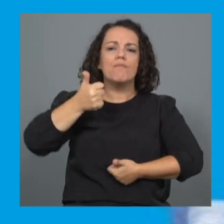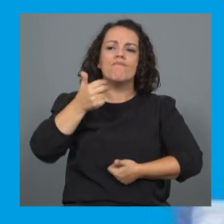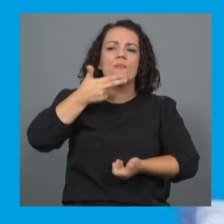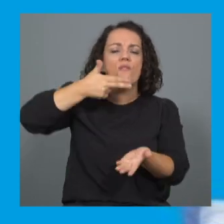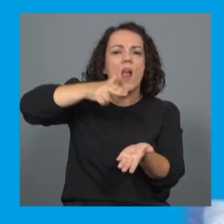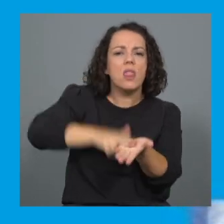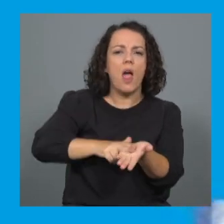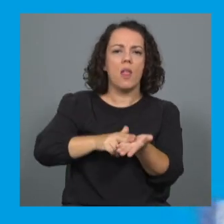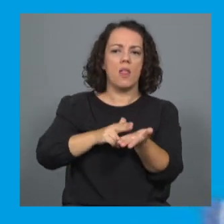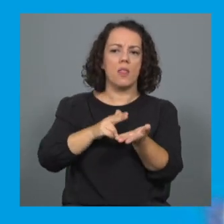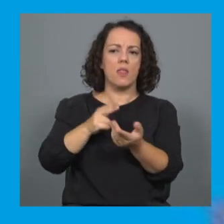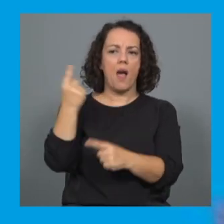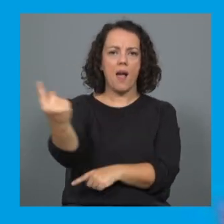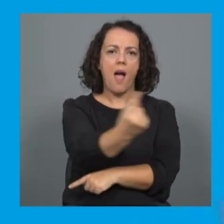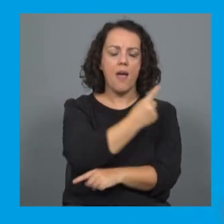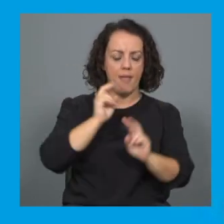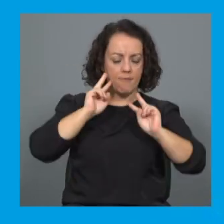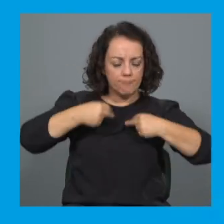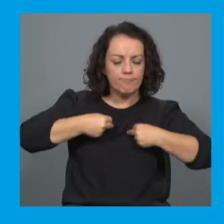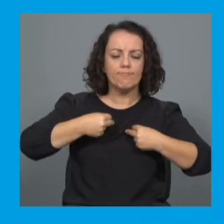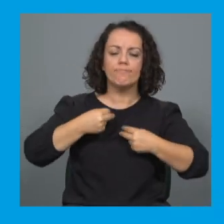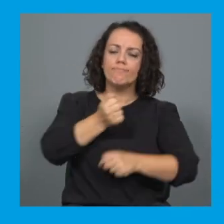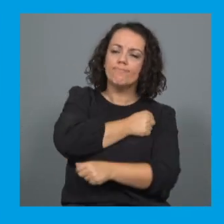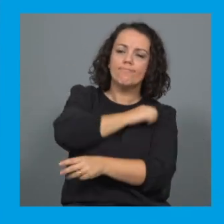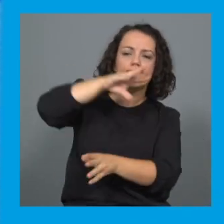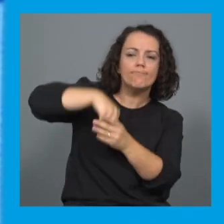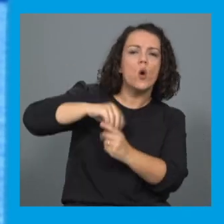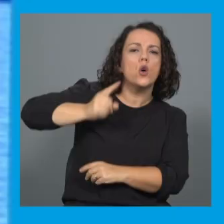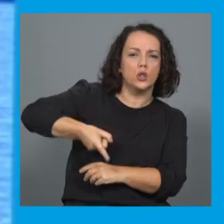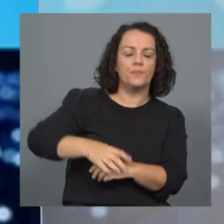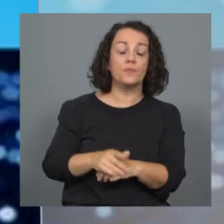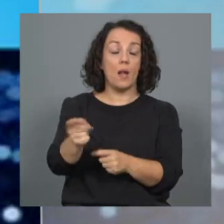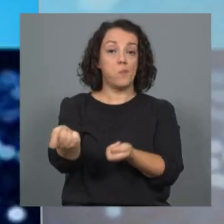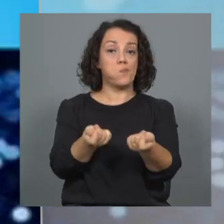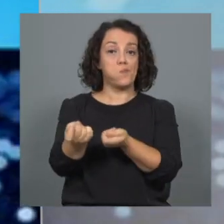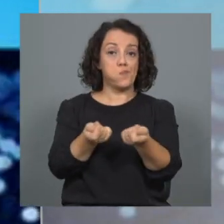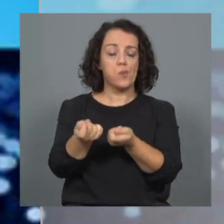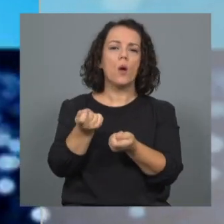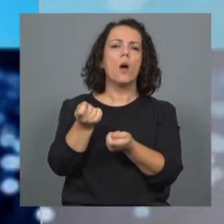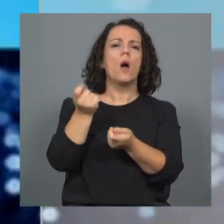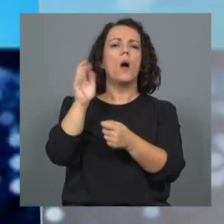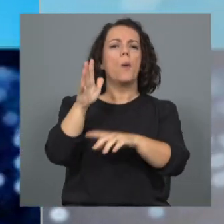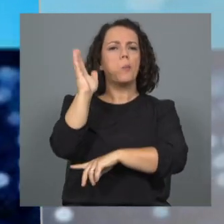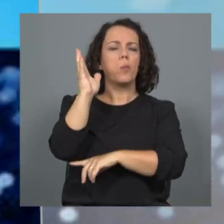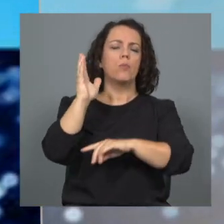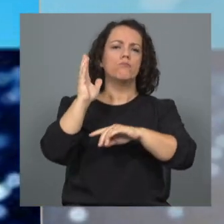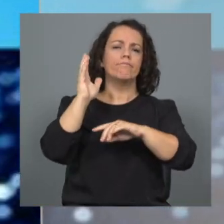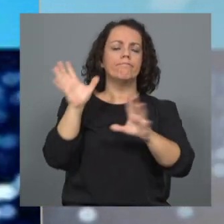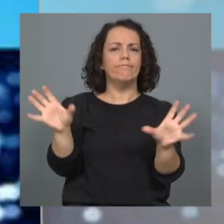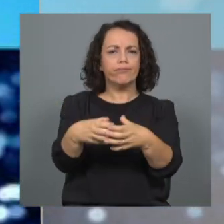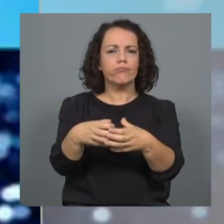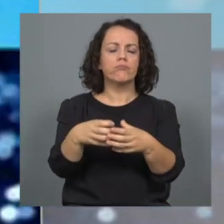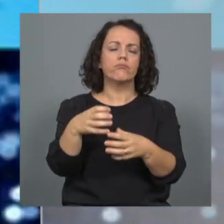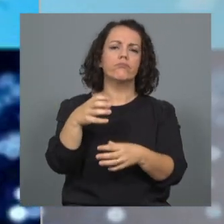de cada um de nós e do mundo em que habitamos. É promovido pela Conferência Nacional do Apostolado dos Leigos e este é